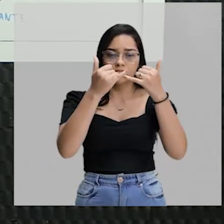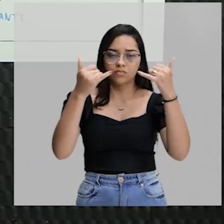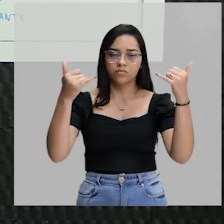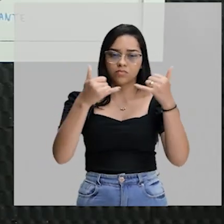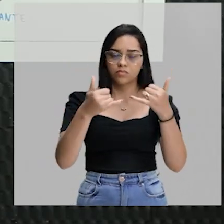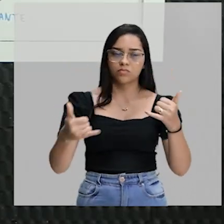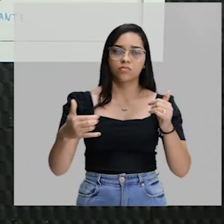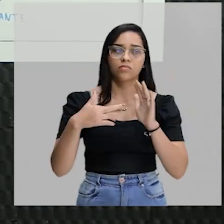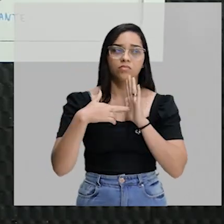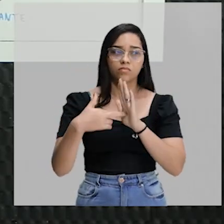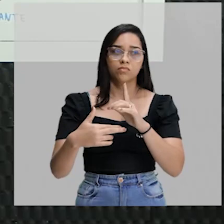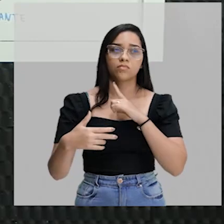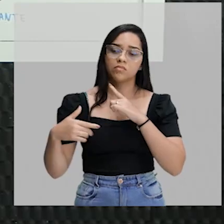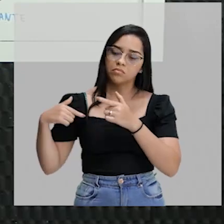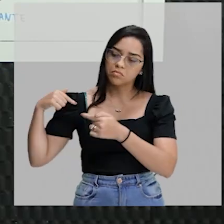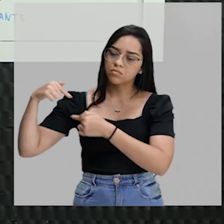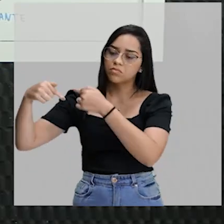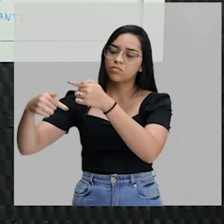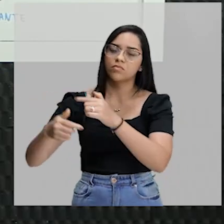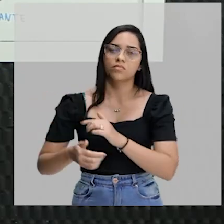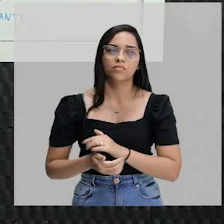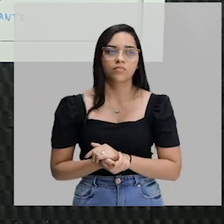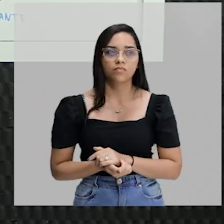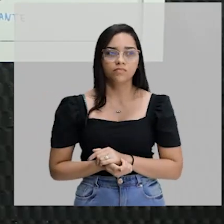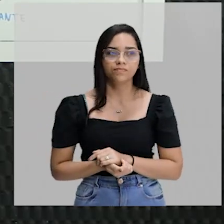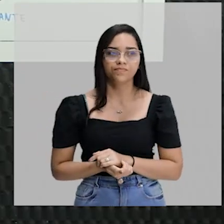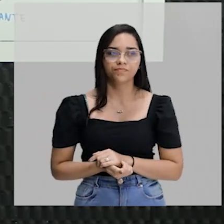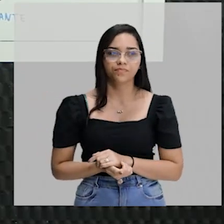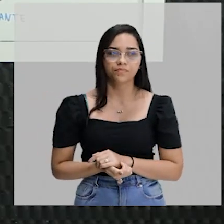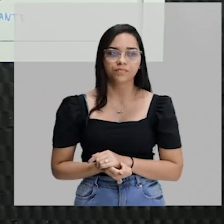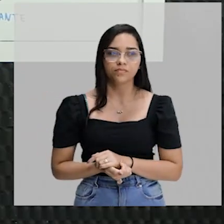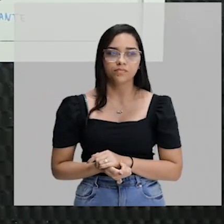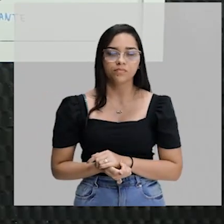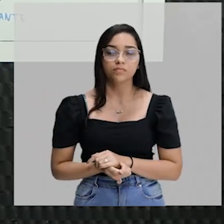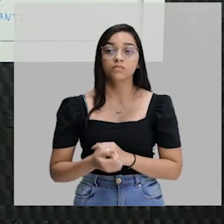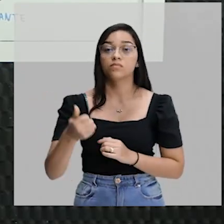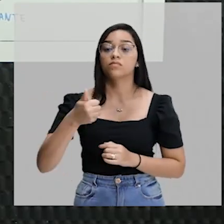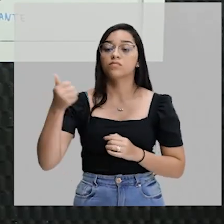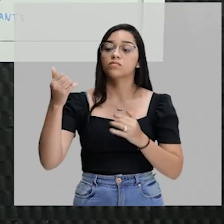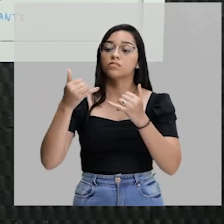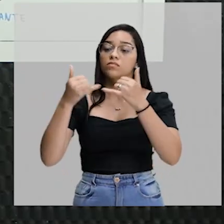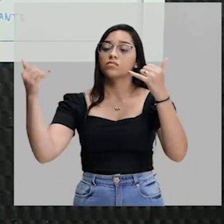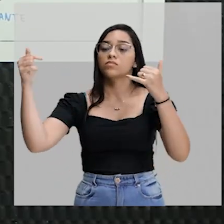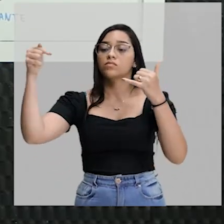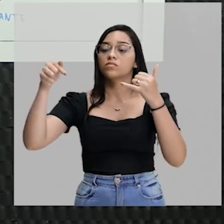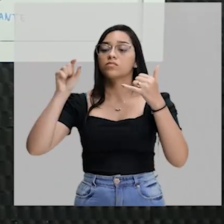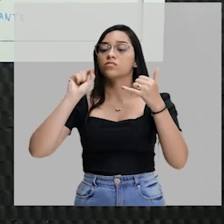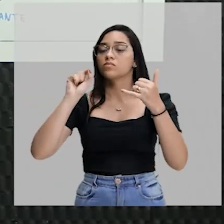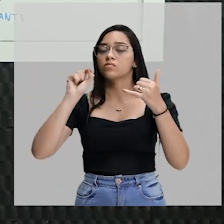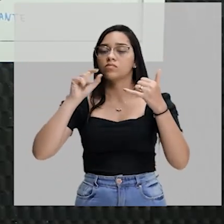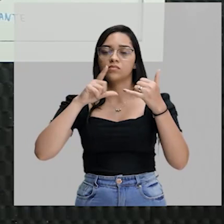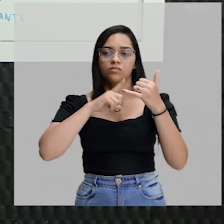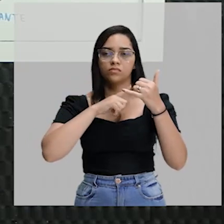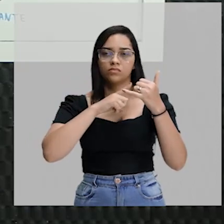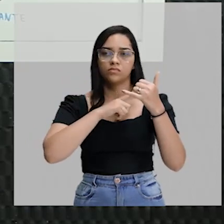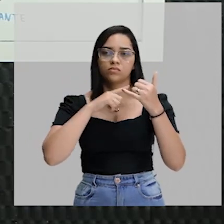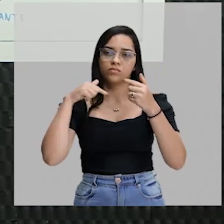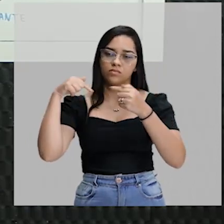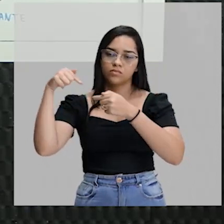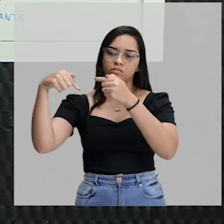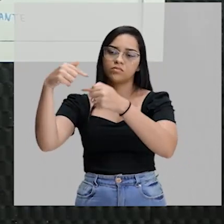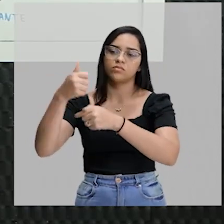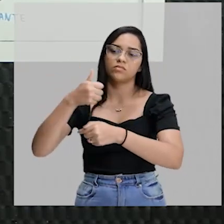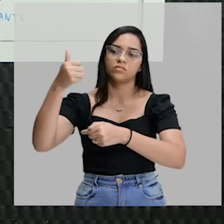heredograma representa uma geração, certo? Por exemplo, essa primeira linha aqui é a primeira